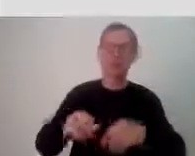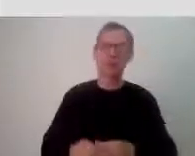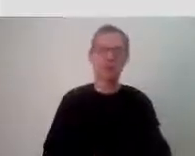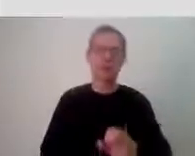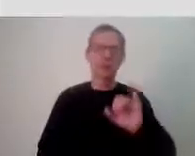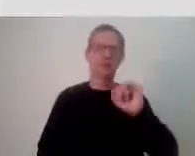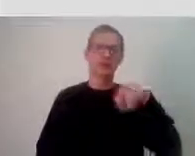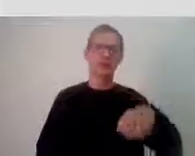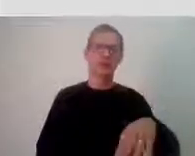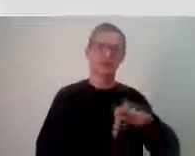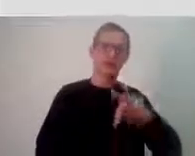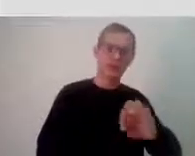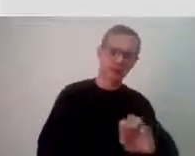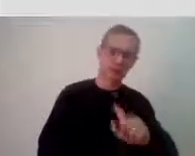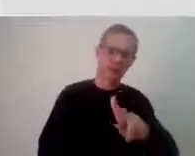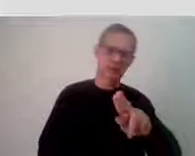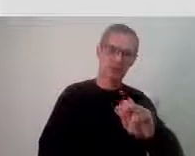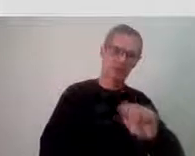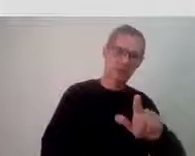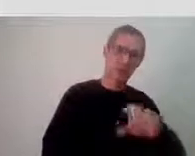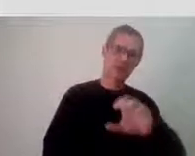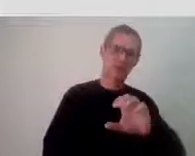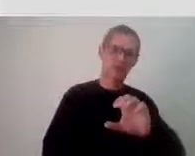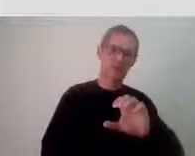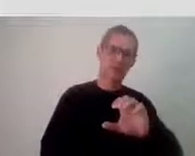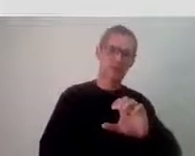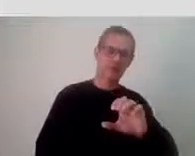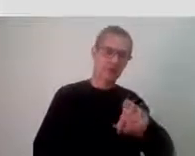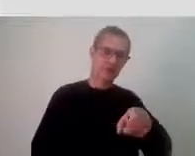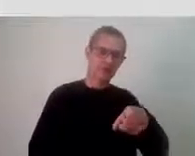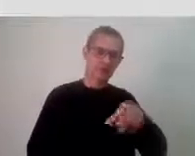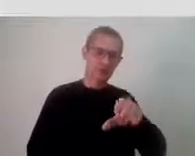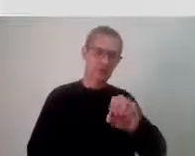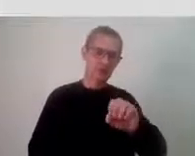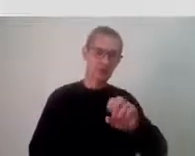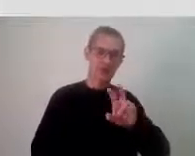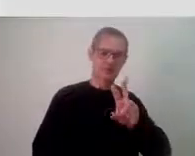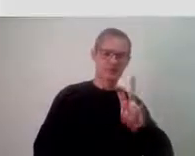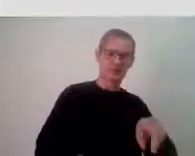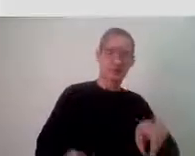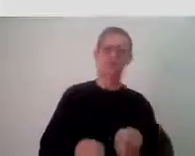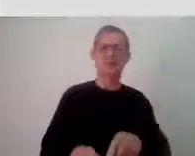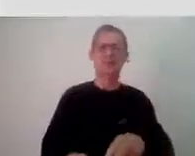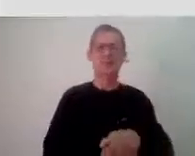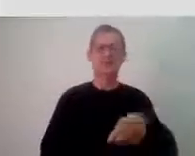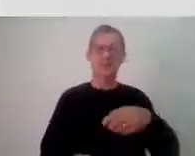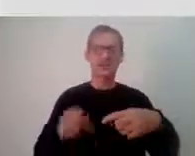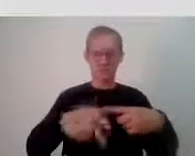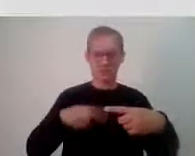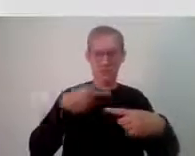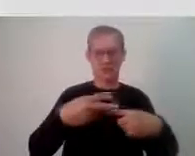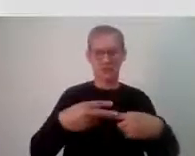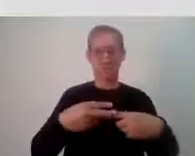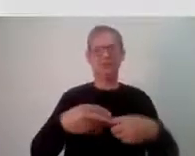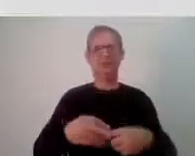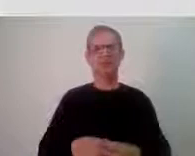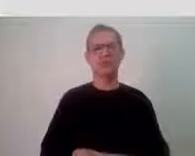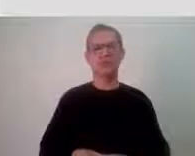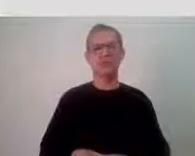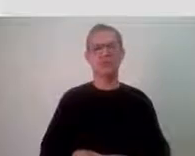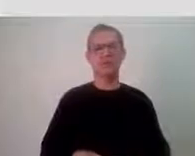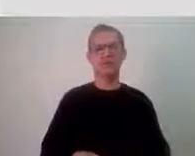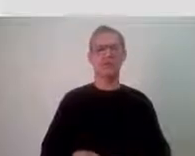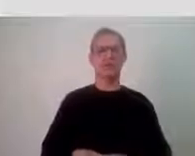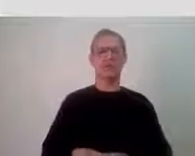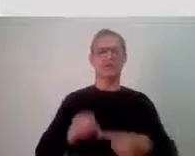integral de 0 a 2 de x ao quadrado menos 4dx. Integral de x ao quadrado, x ao cubo sobre 3.